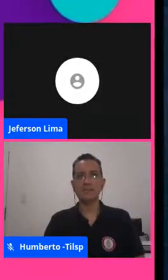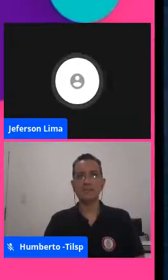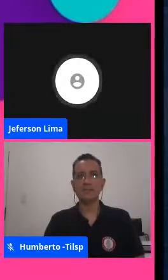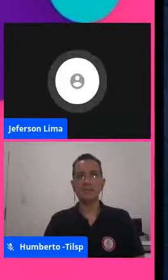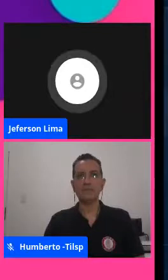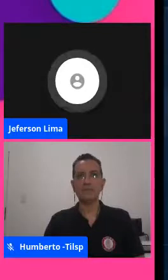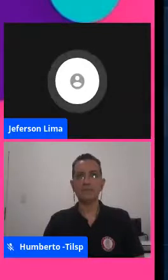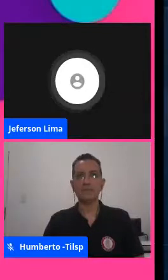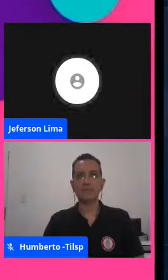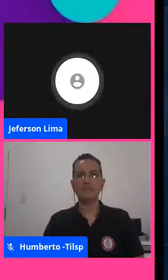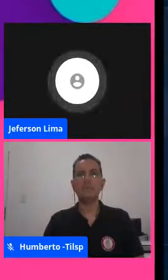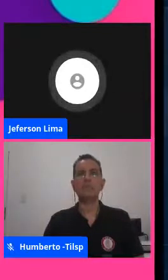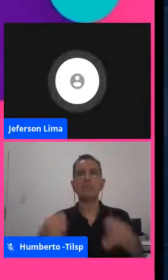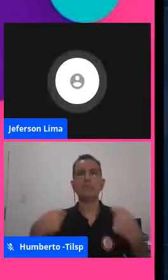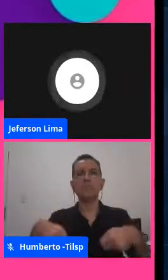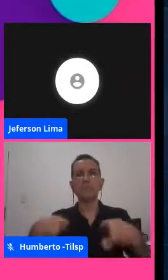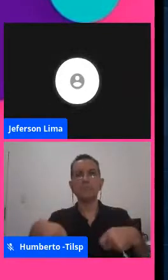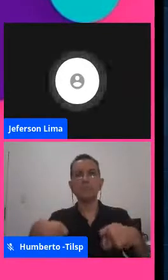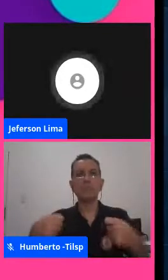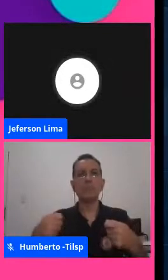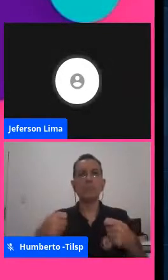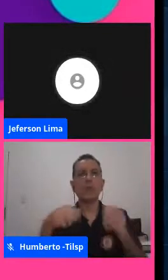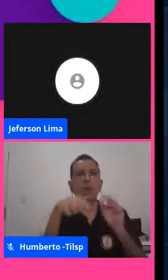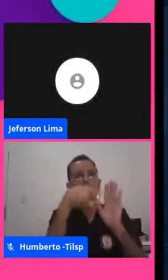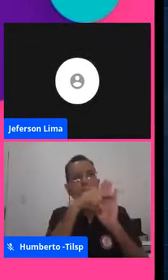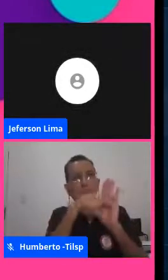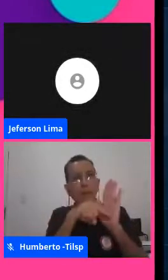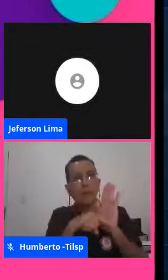que a gente precisa, né? Para programar um blink